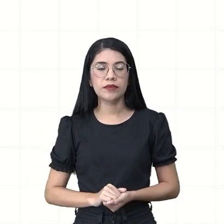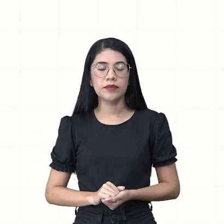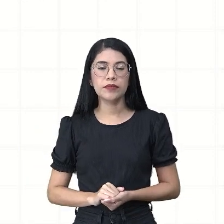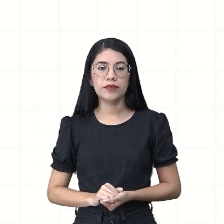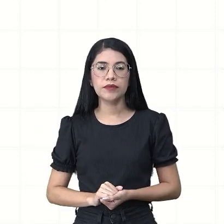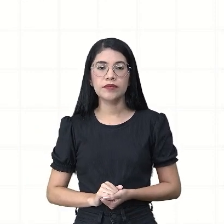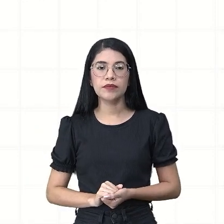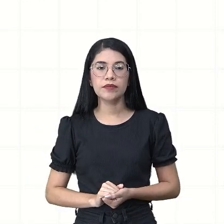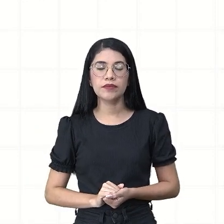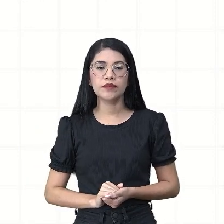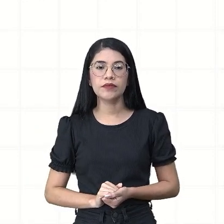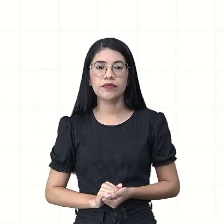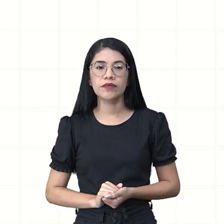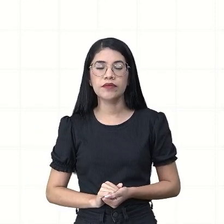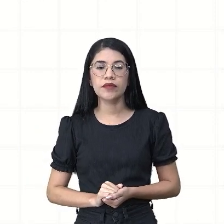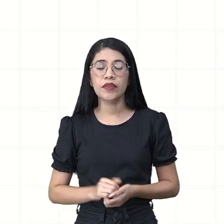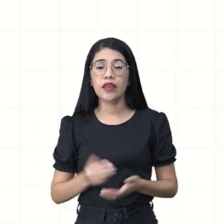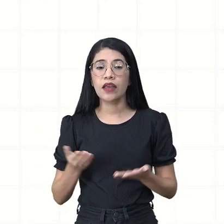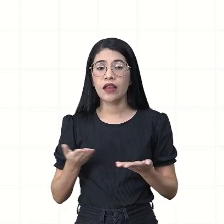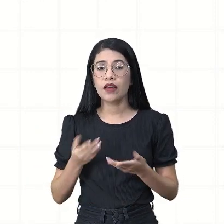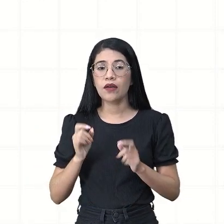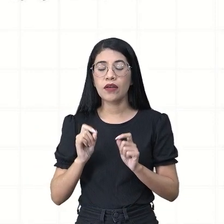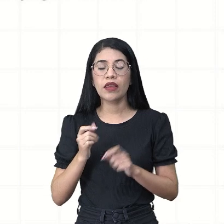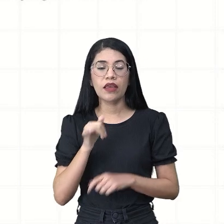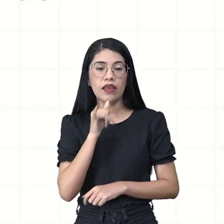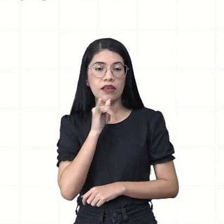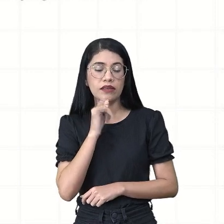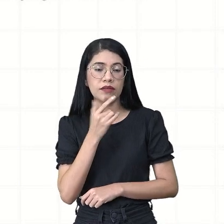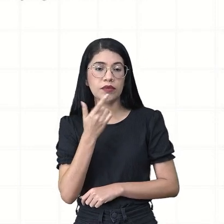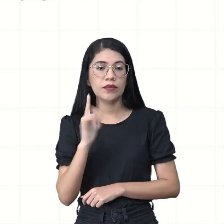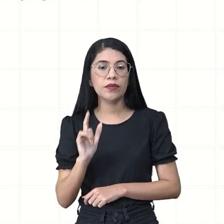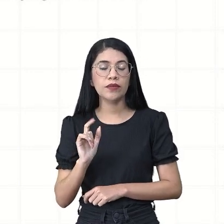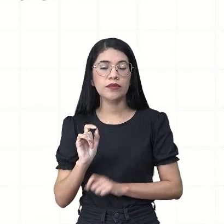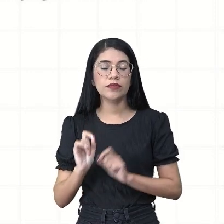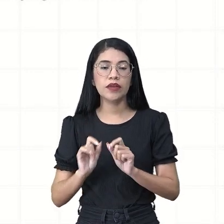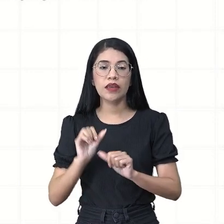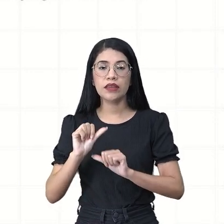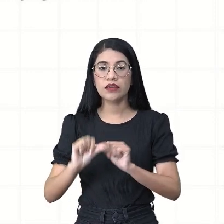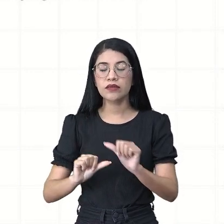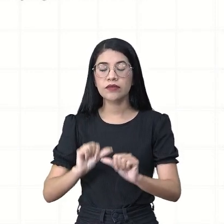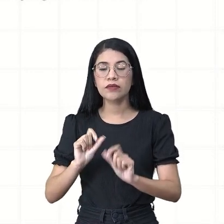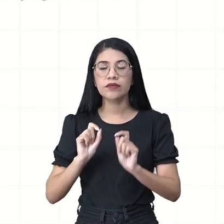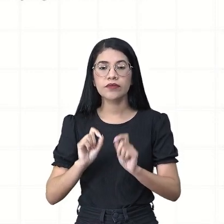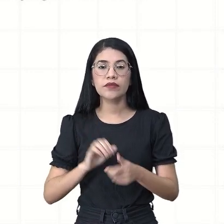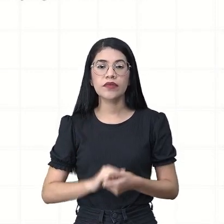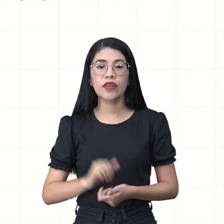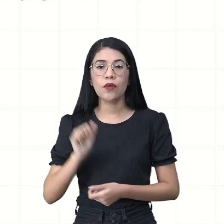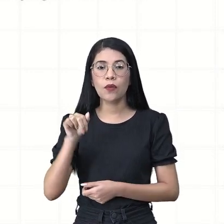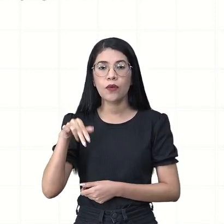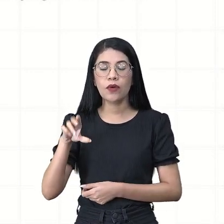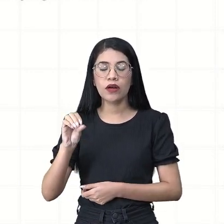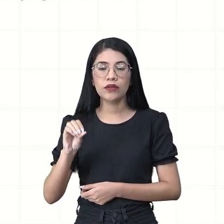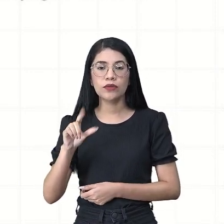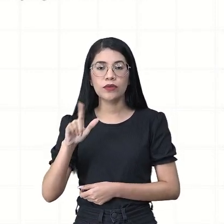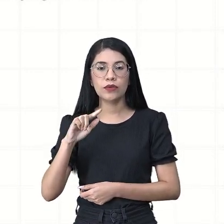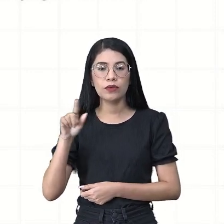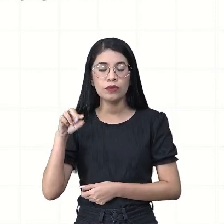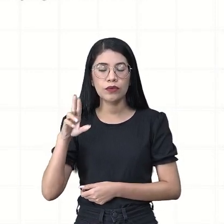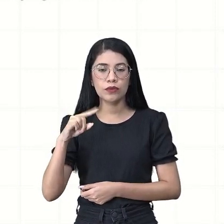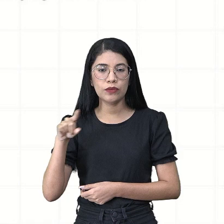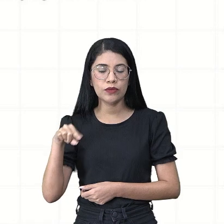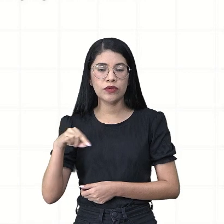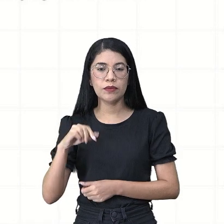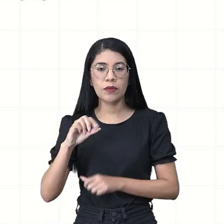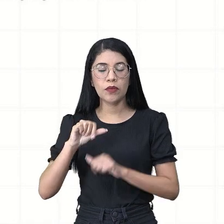Muito bem, então agora a gente vai ver mais um exemplo, né? Que é transformar de ano-luz para